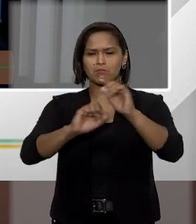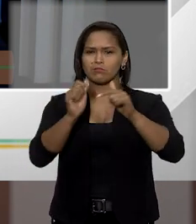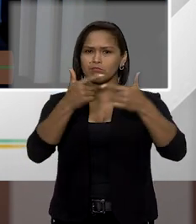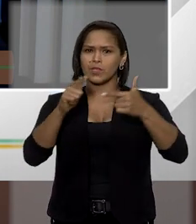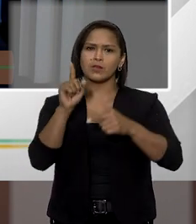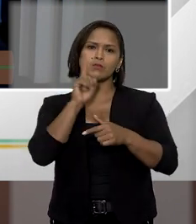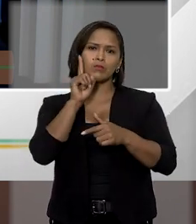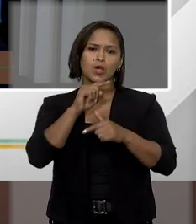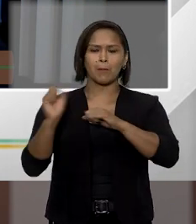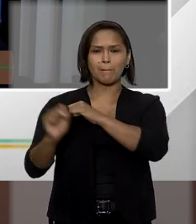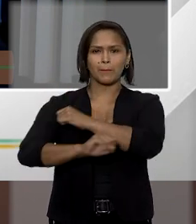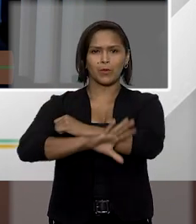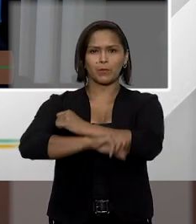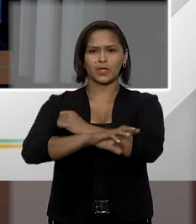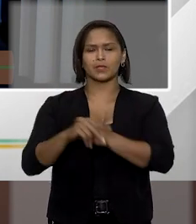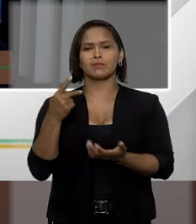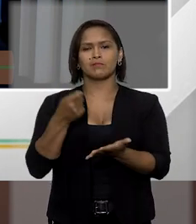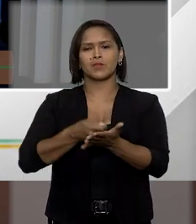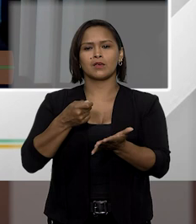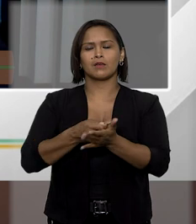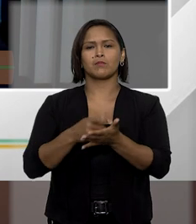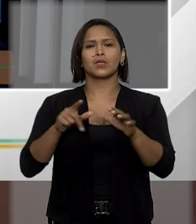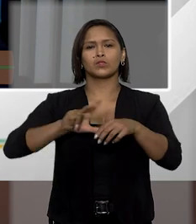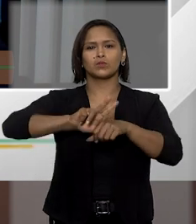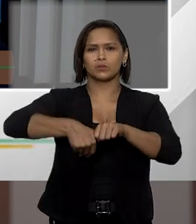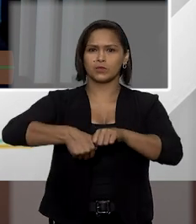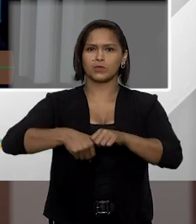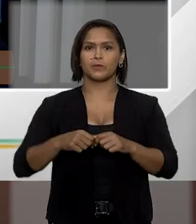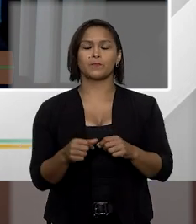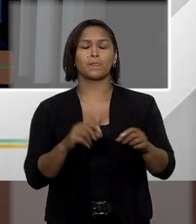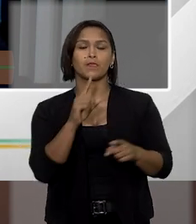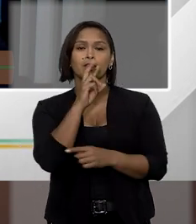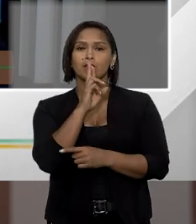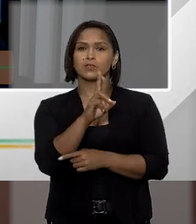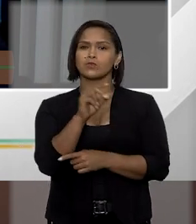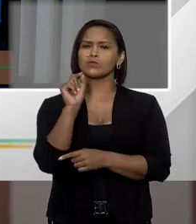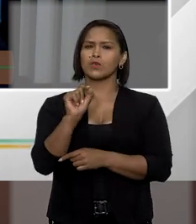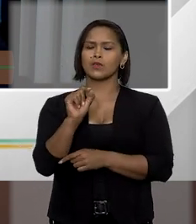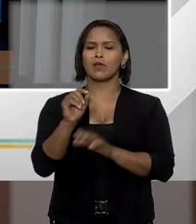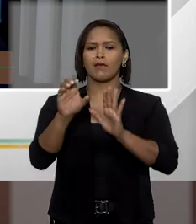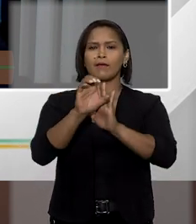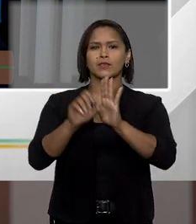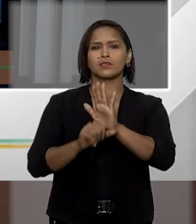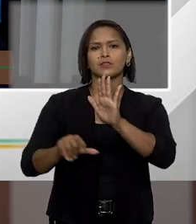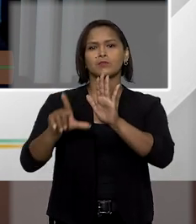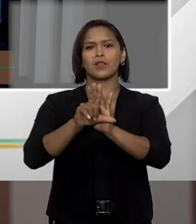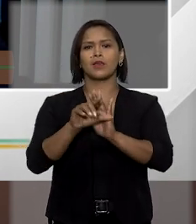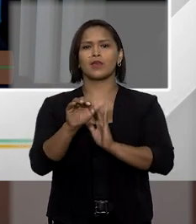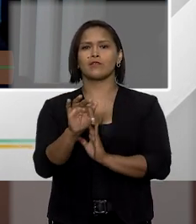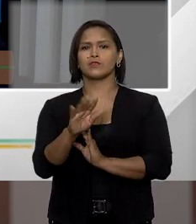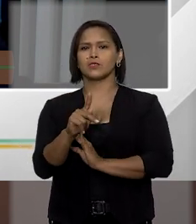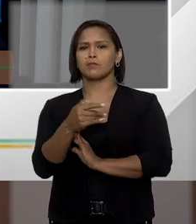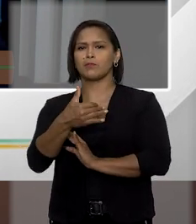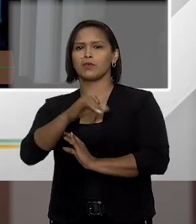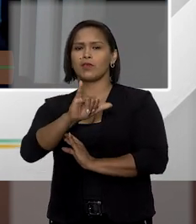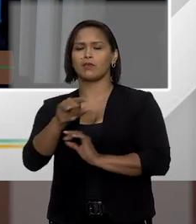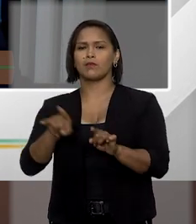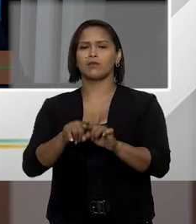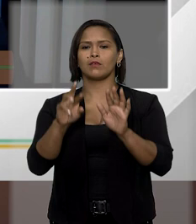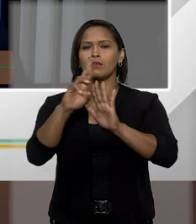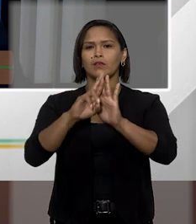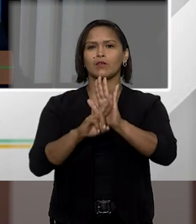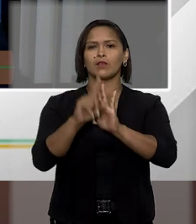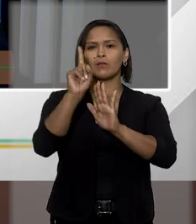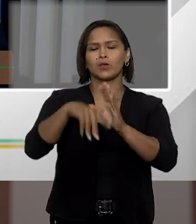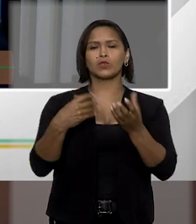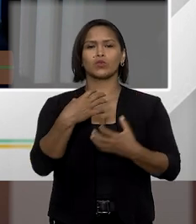de realizarem propinas e pagamentos de subornos internacionais. Isso resultou na edição de uma lei conhecida, o FCPA, que